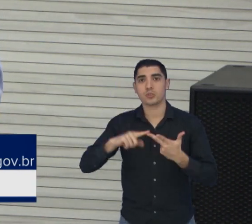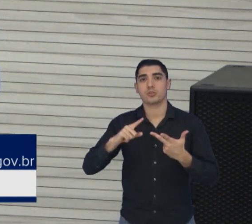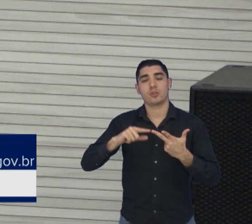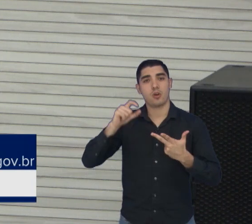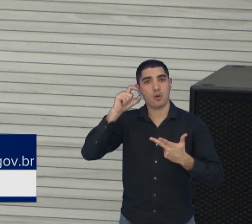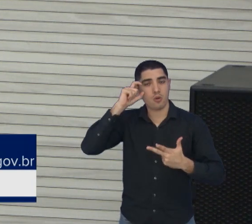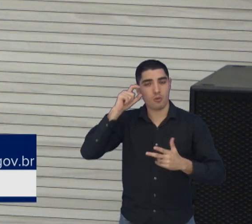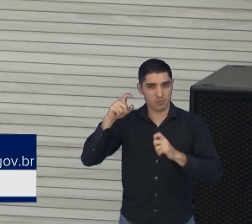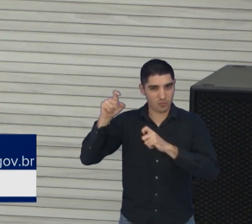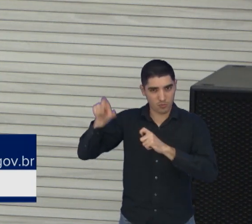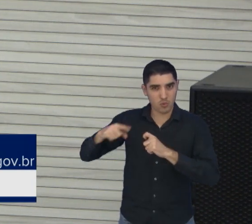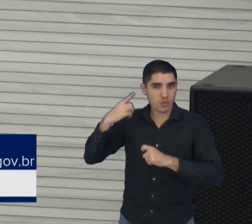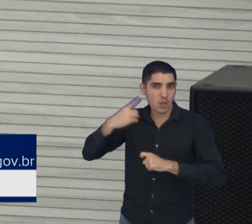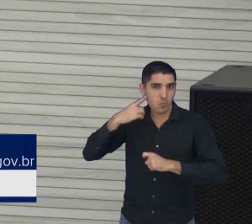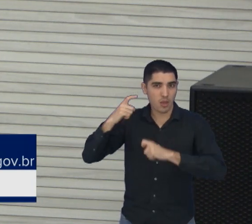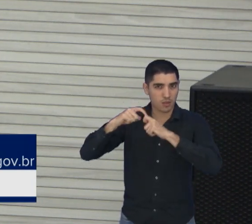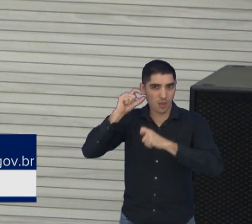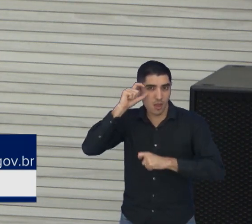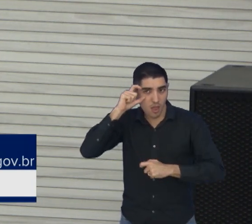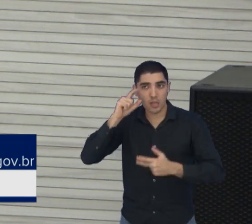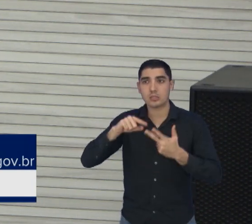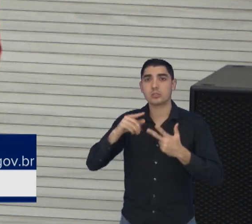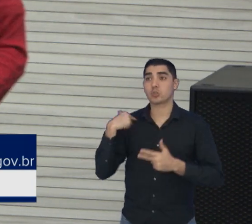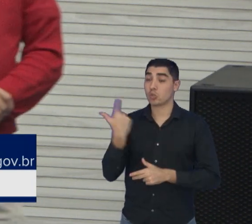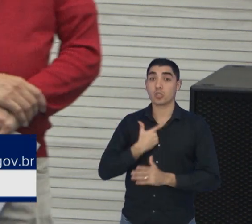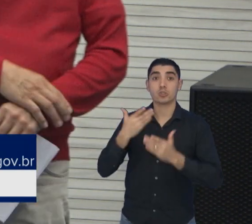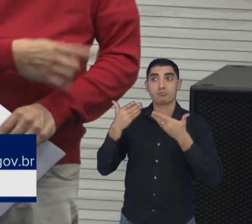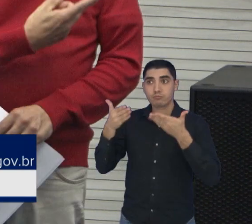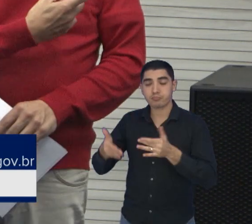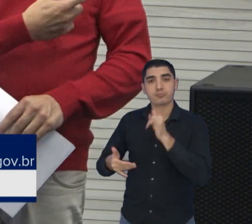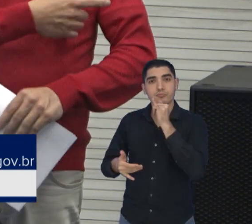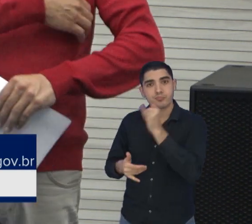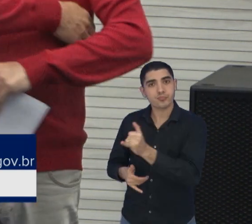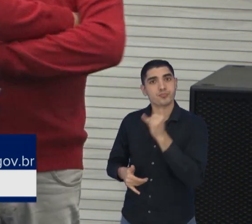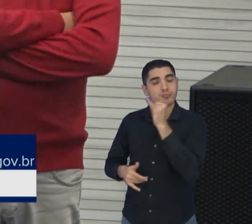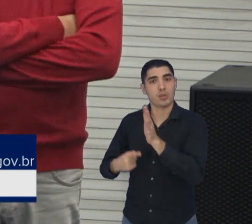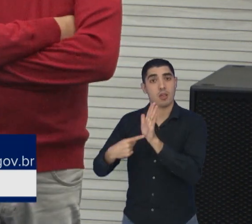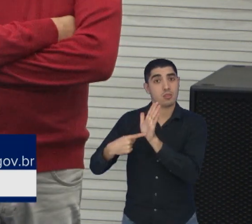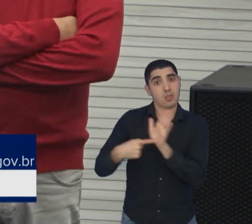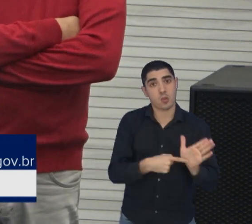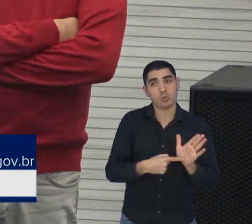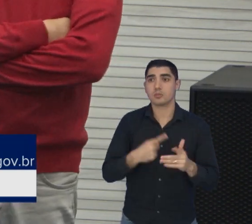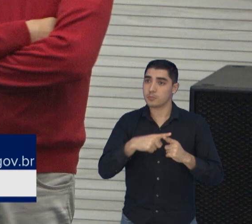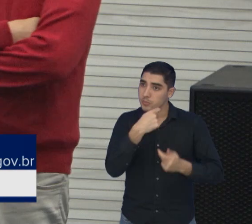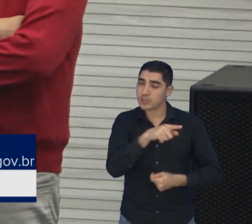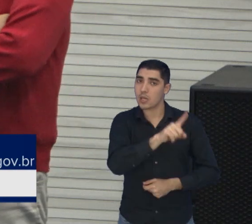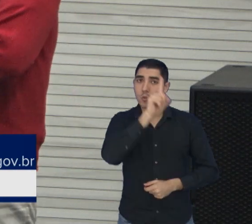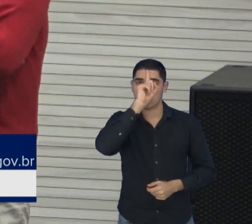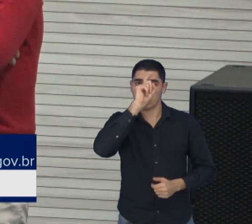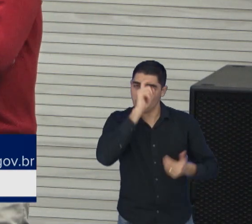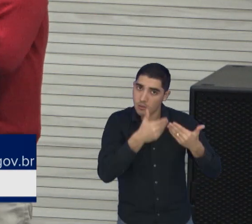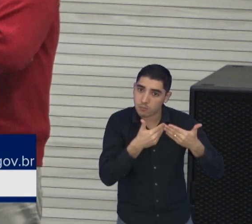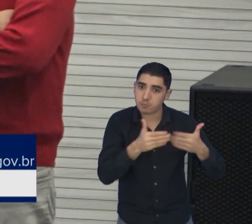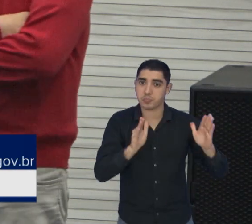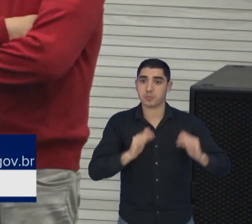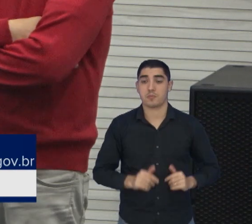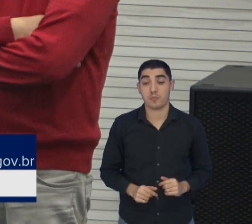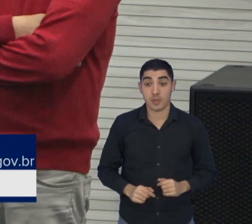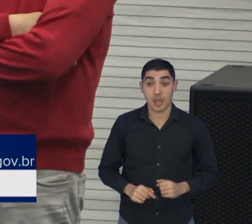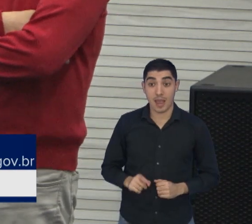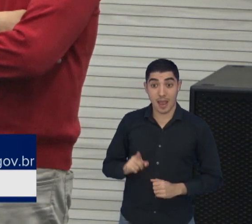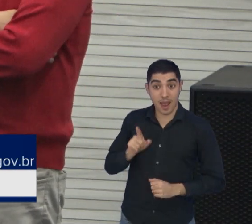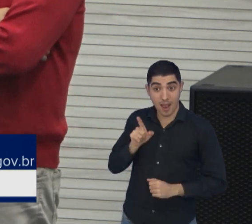a denúncia para o hospital ser reaberto. E detalhe, na postagem ele fala